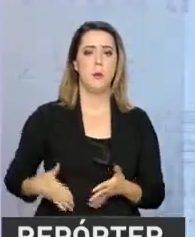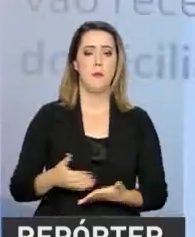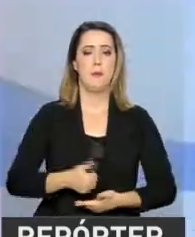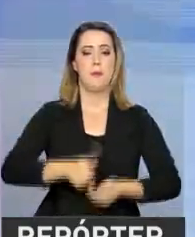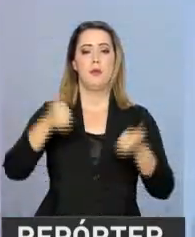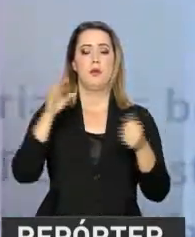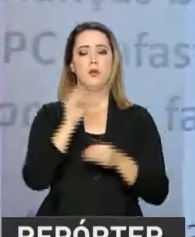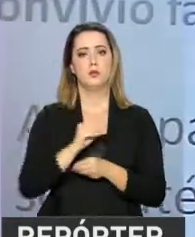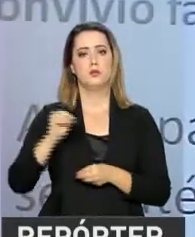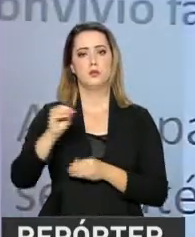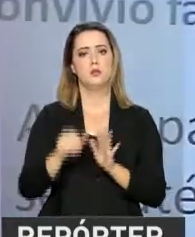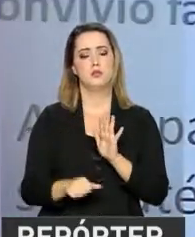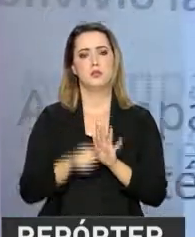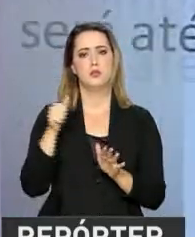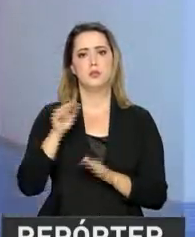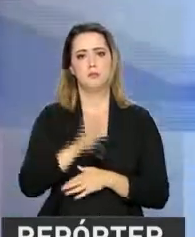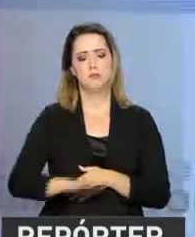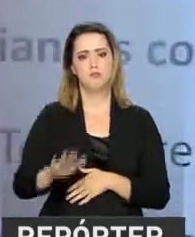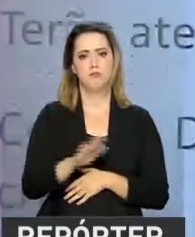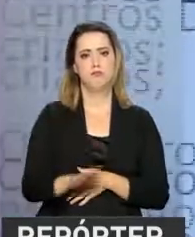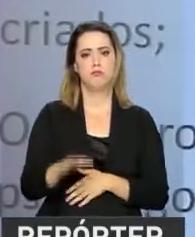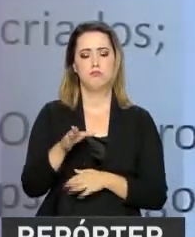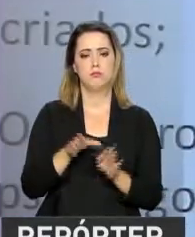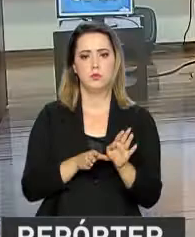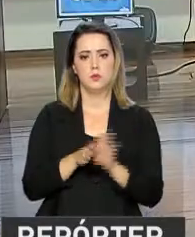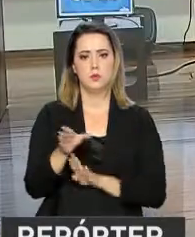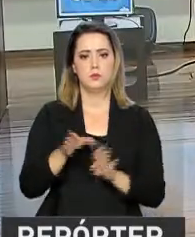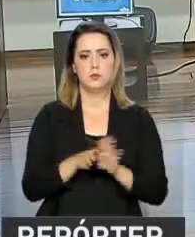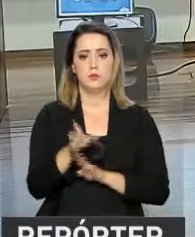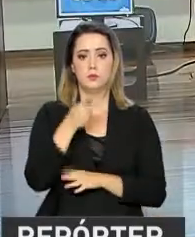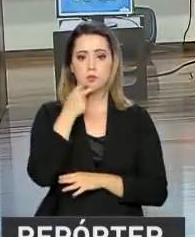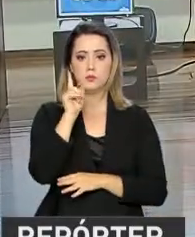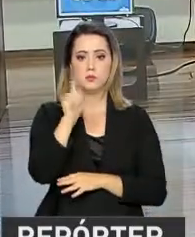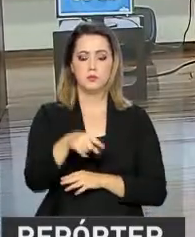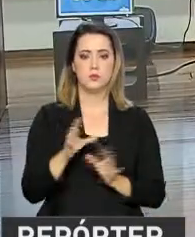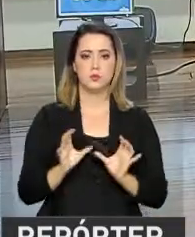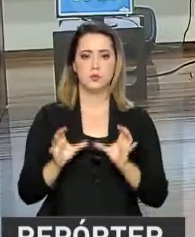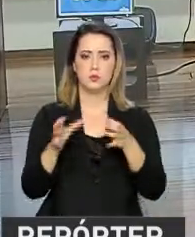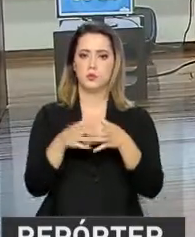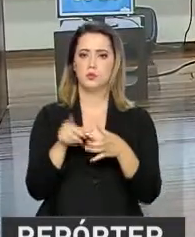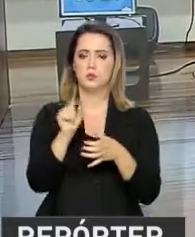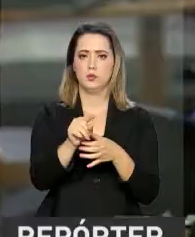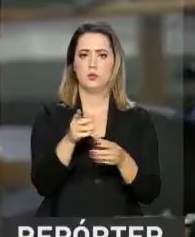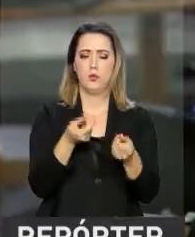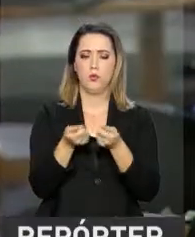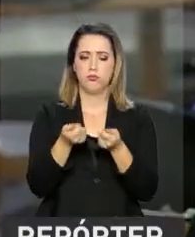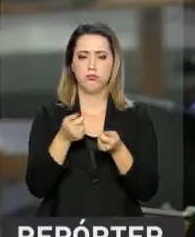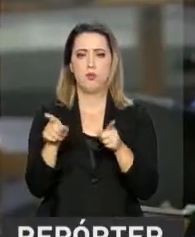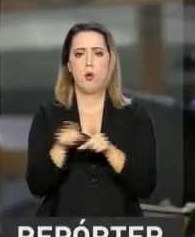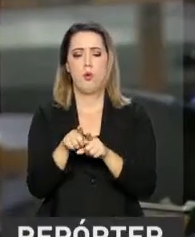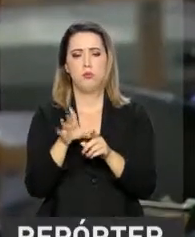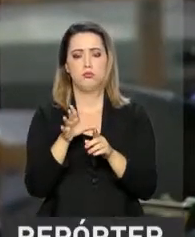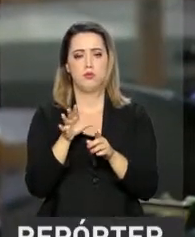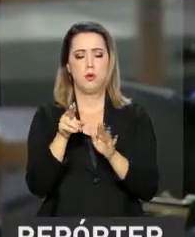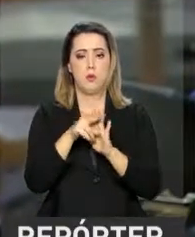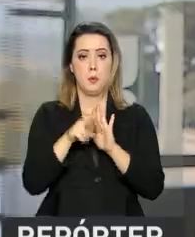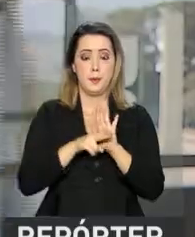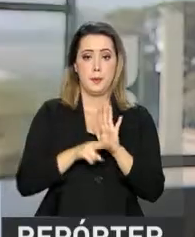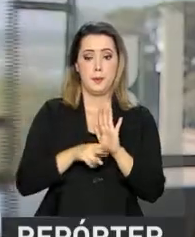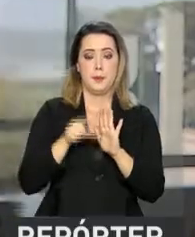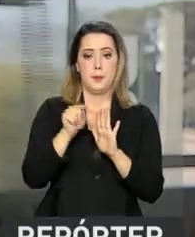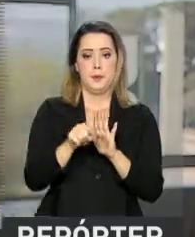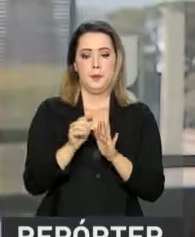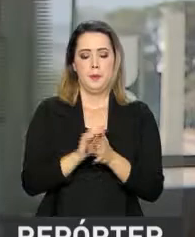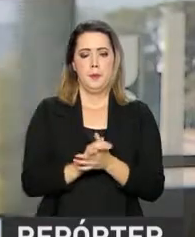para a primeira infância. A partir da sugestão, foi criado um comitê que vai articular medidas para atender aos pequenos. É